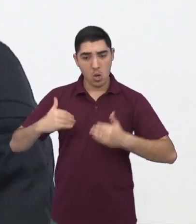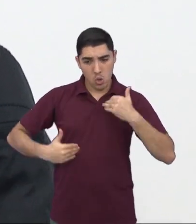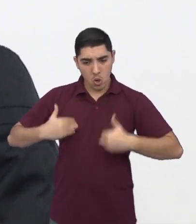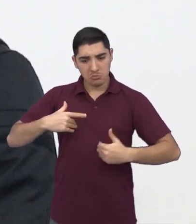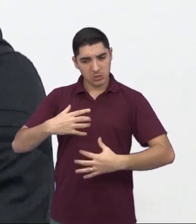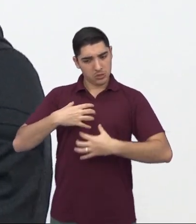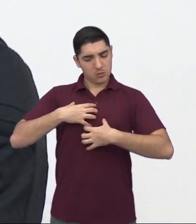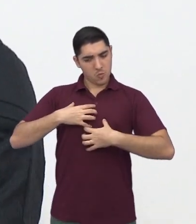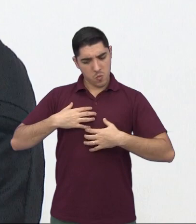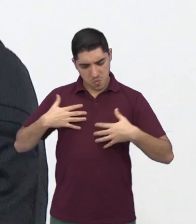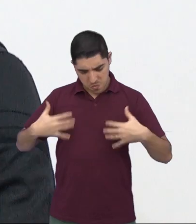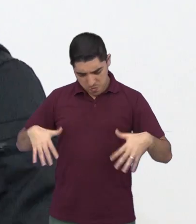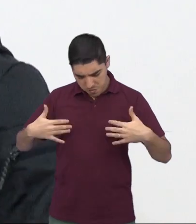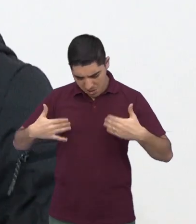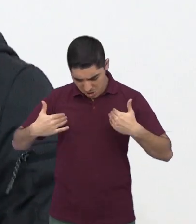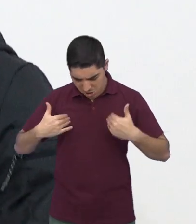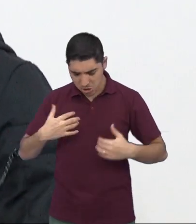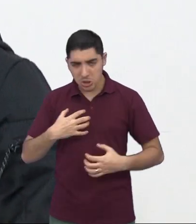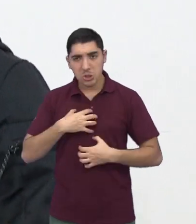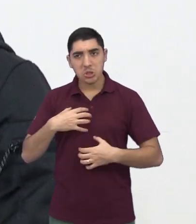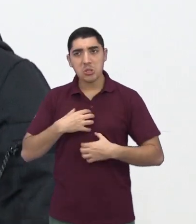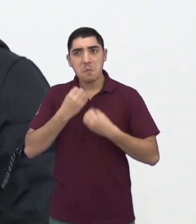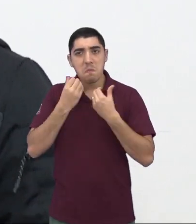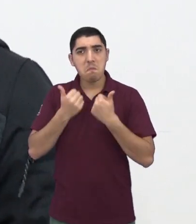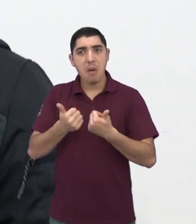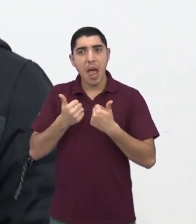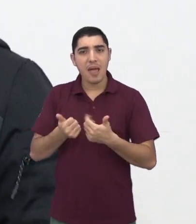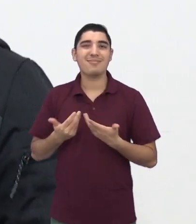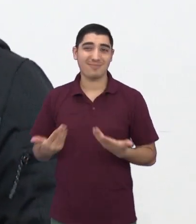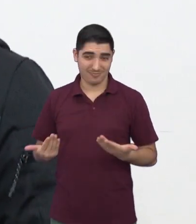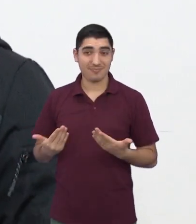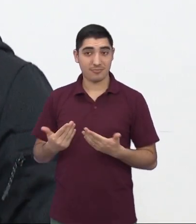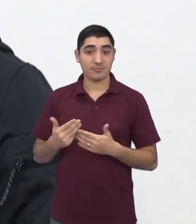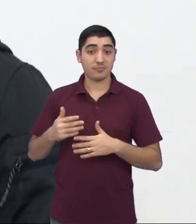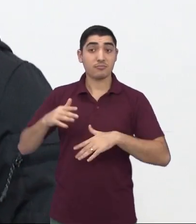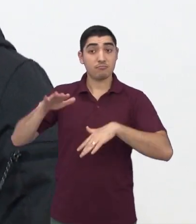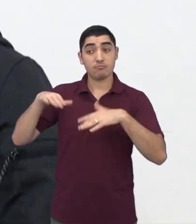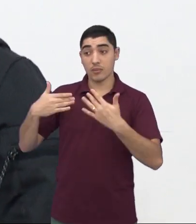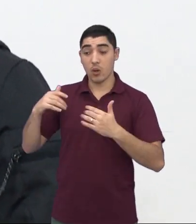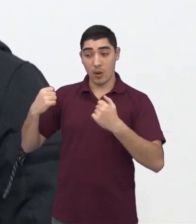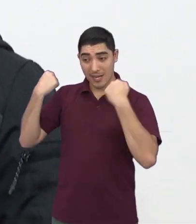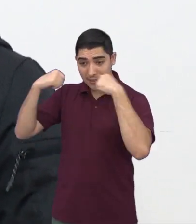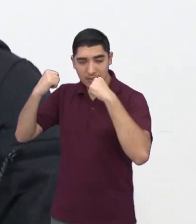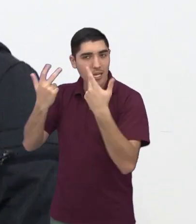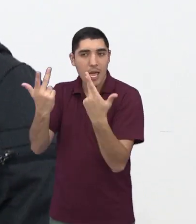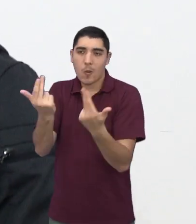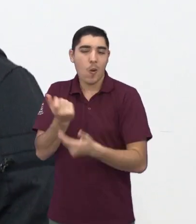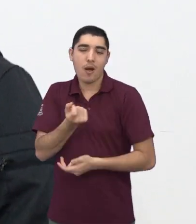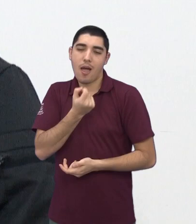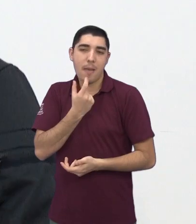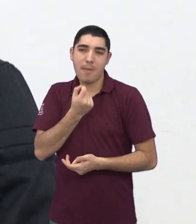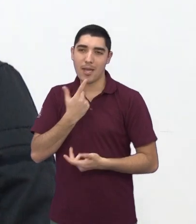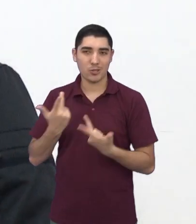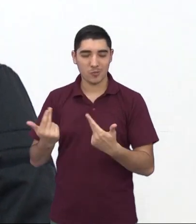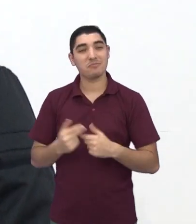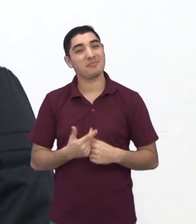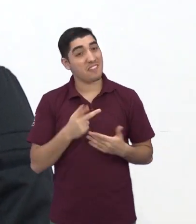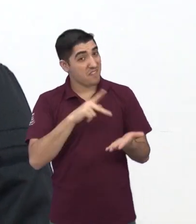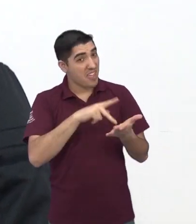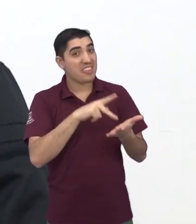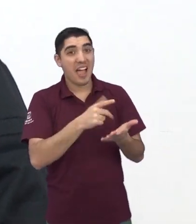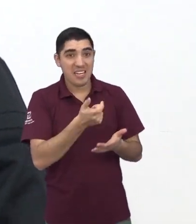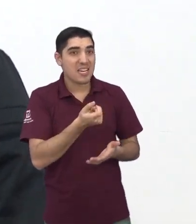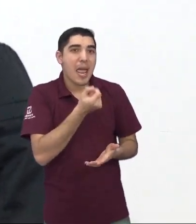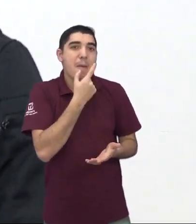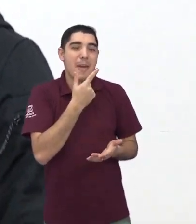vai melhorar, né? Se você tiver algum problema de saúde, vai acontecer. É um remédio, exercício é remédio. Perfeito,